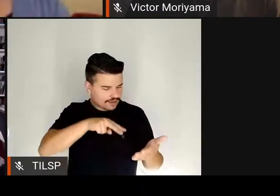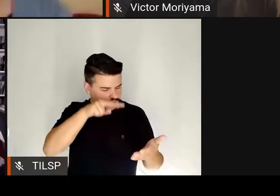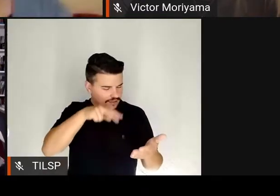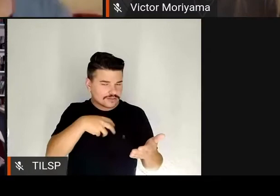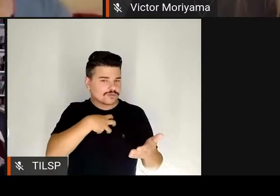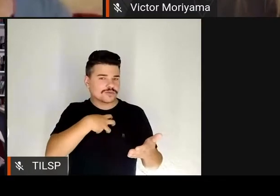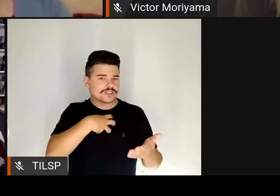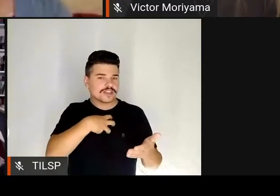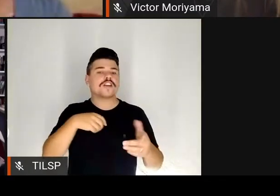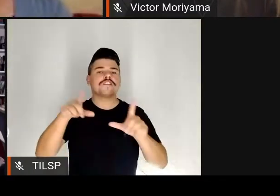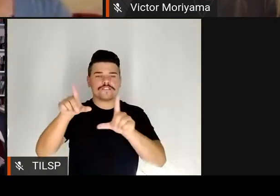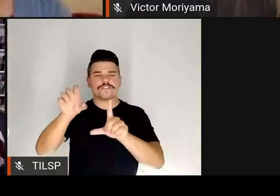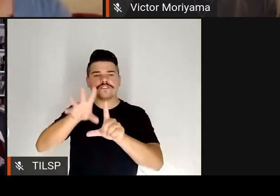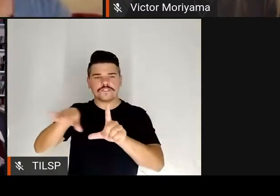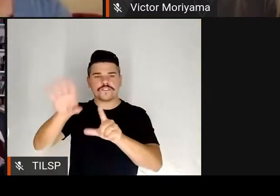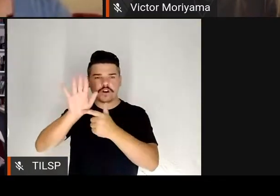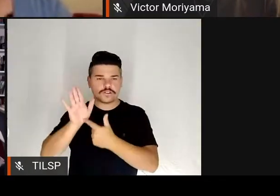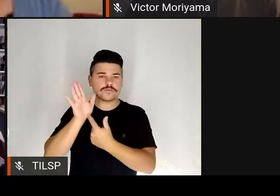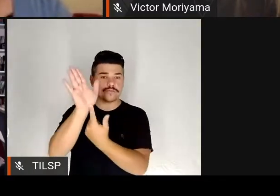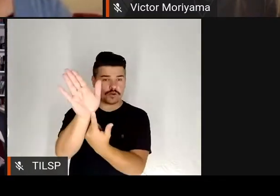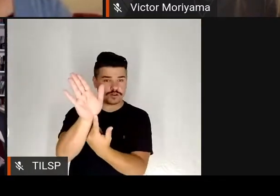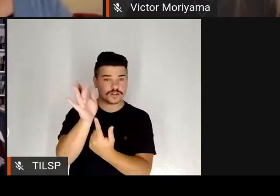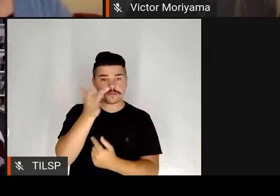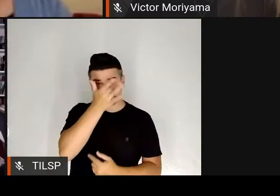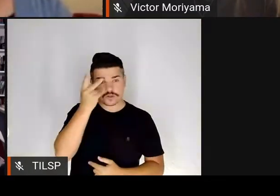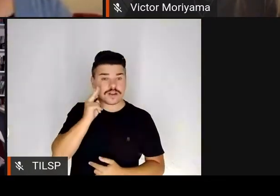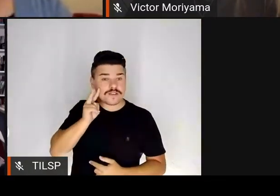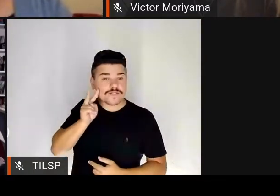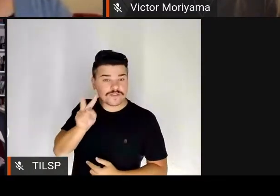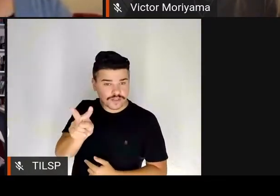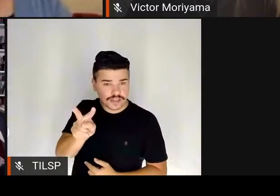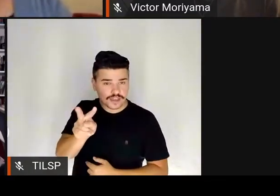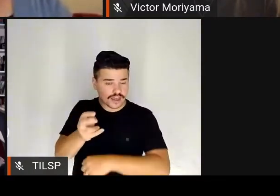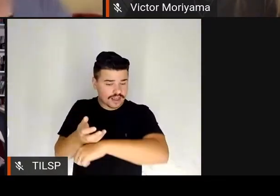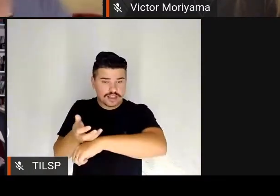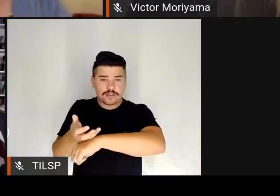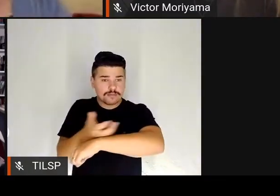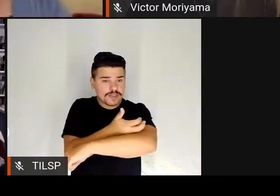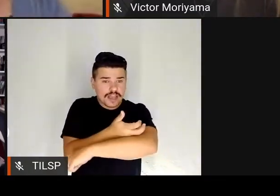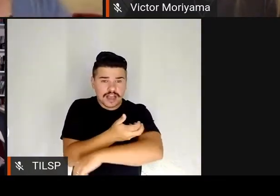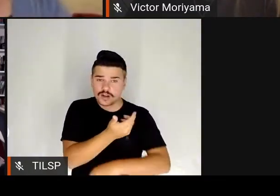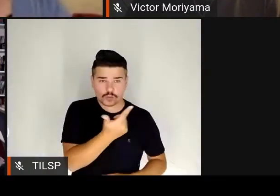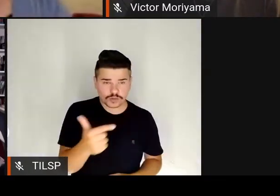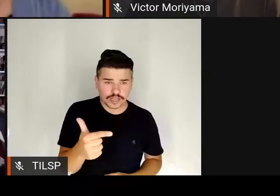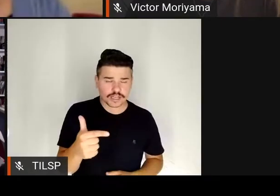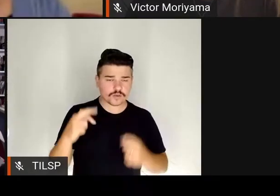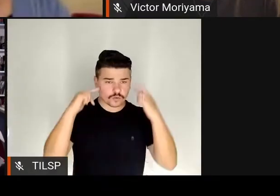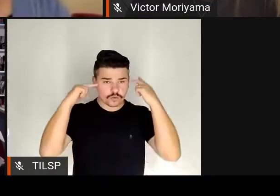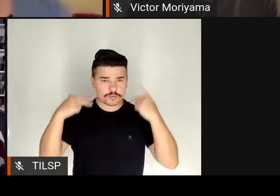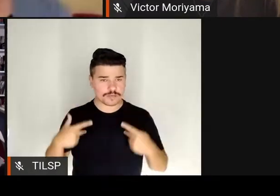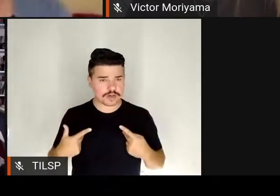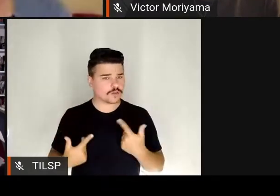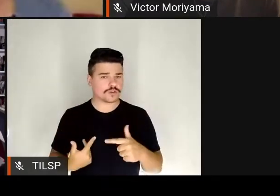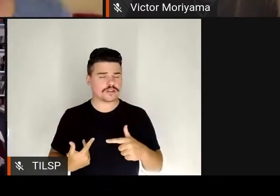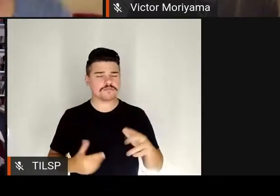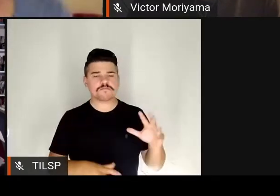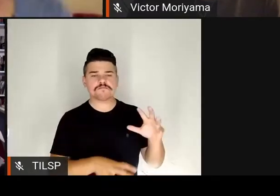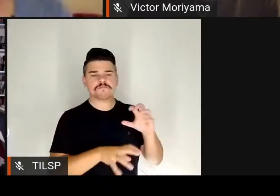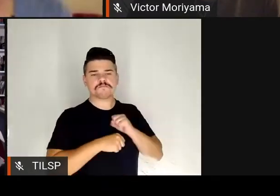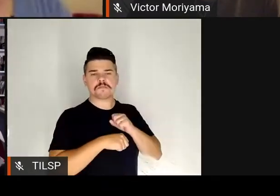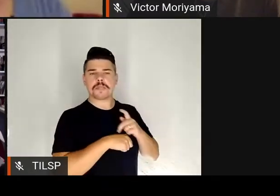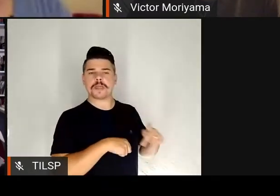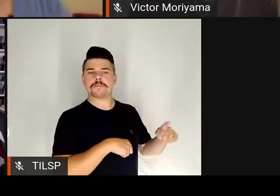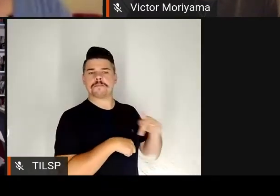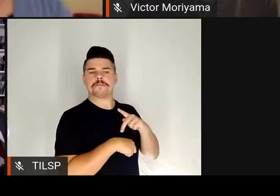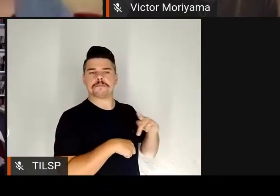dele, quem vê essas imagens e não se arrepiar não é um ser humano, mas um patriota. Né? Então,